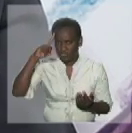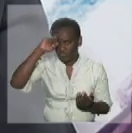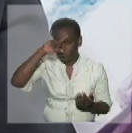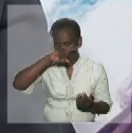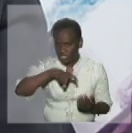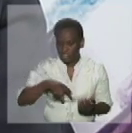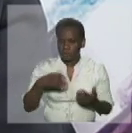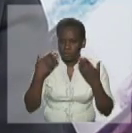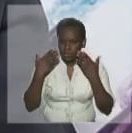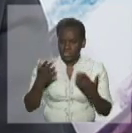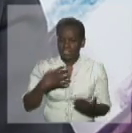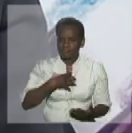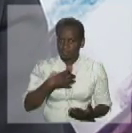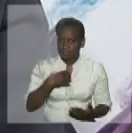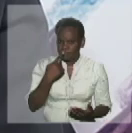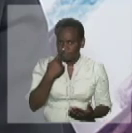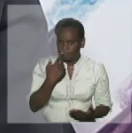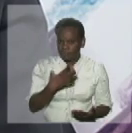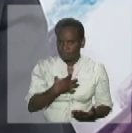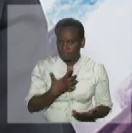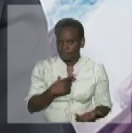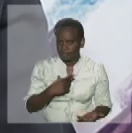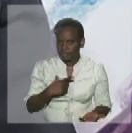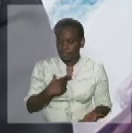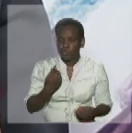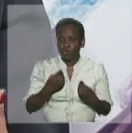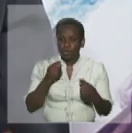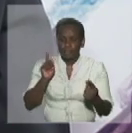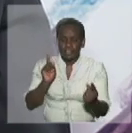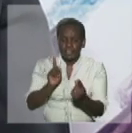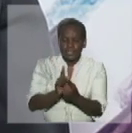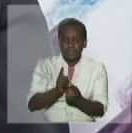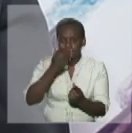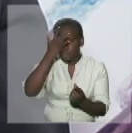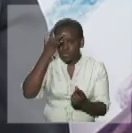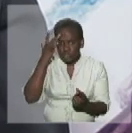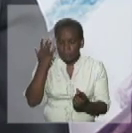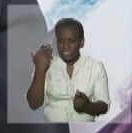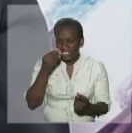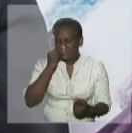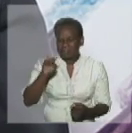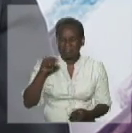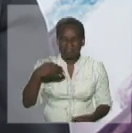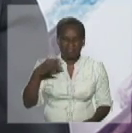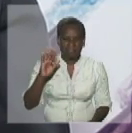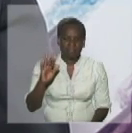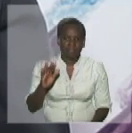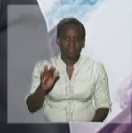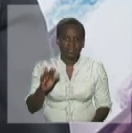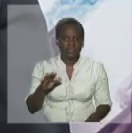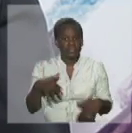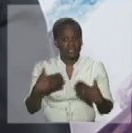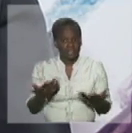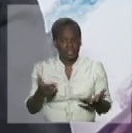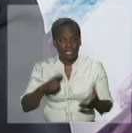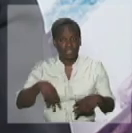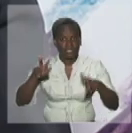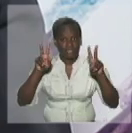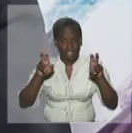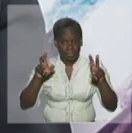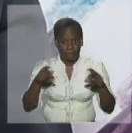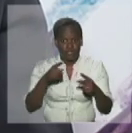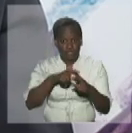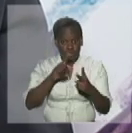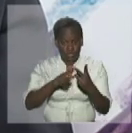Você tem dificuldades em demonstrar afeto? Como se reaproximar de pessoas que você negligenciou? Esses são